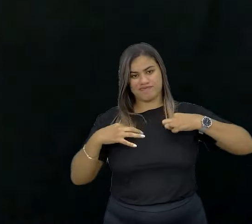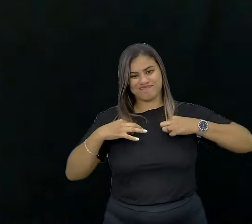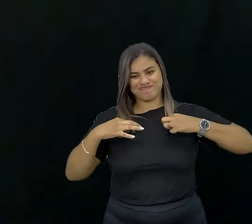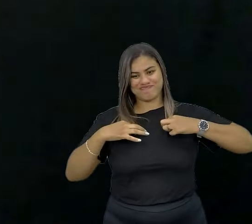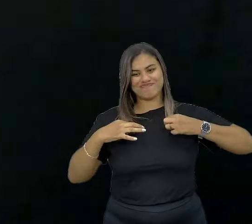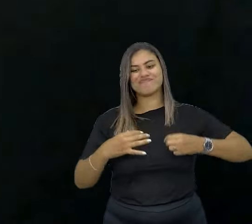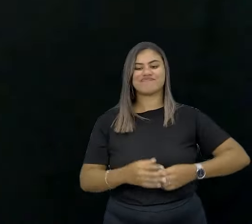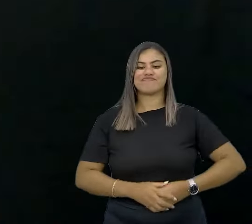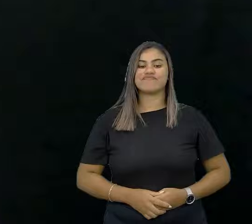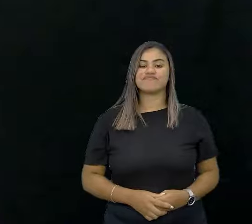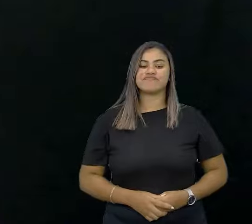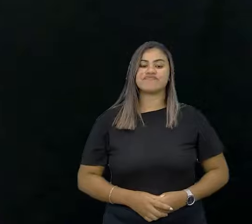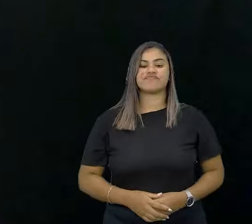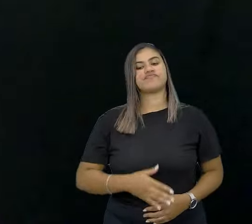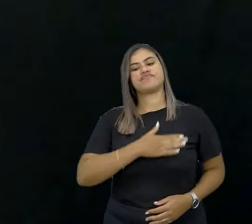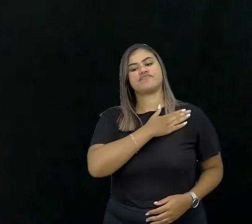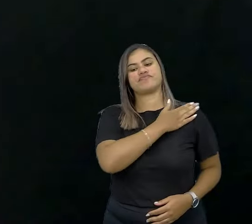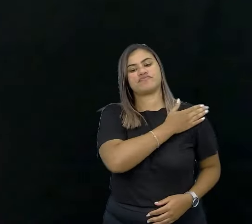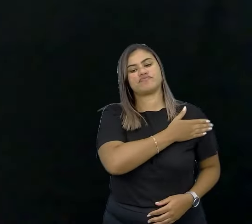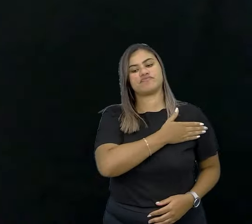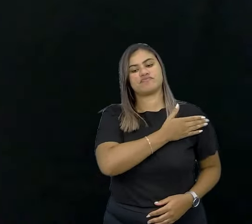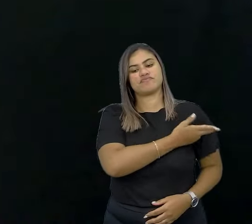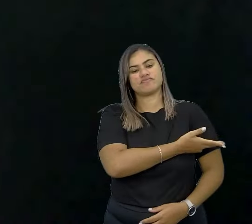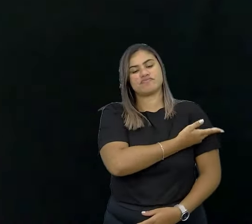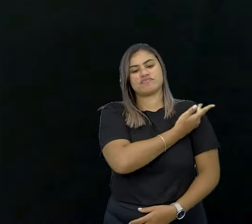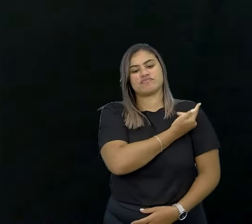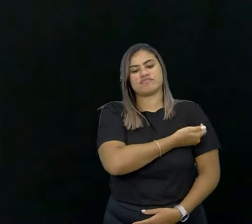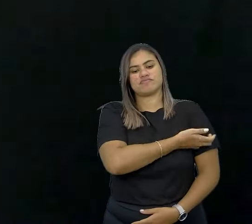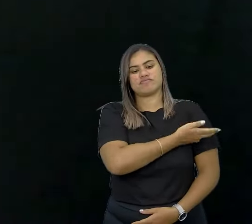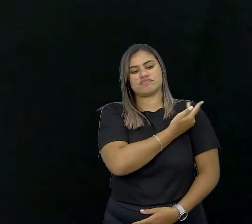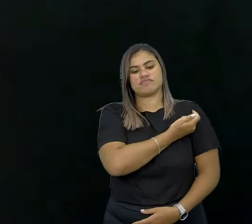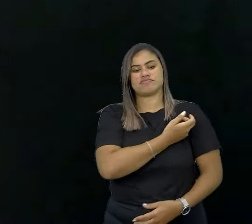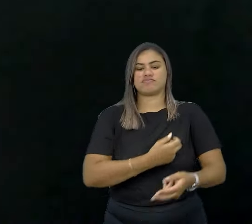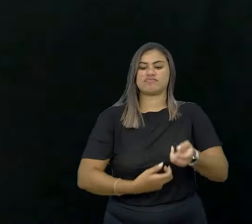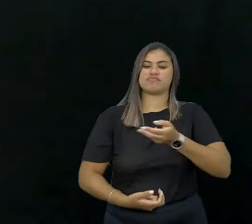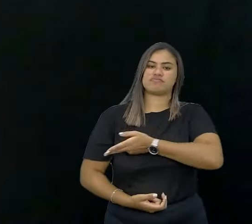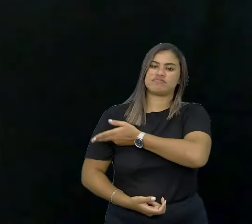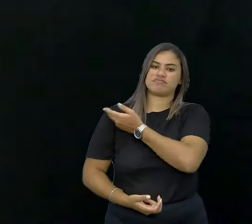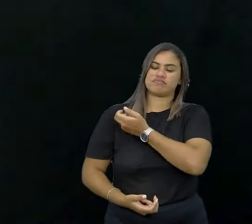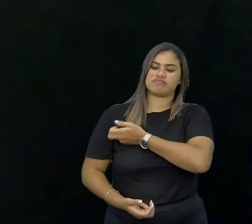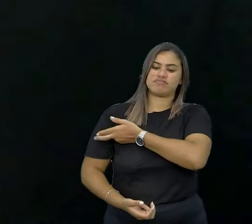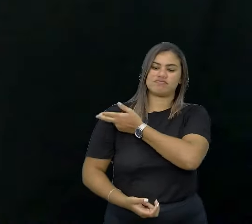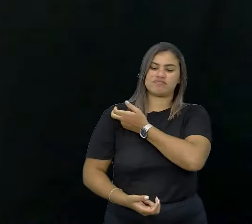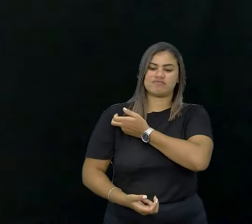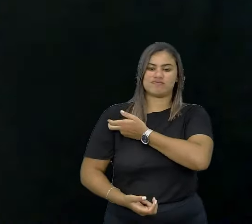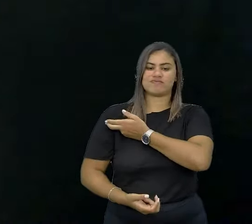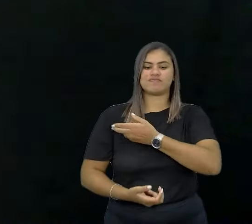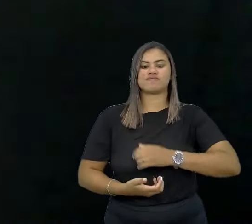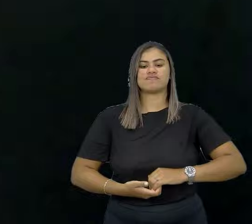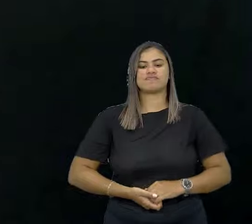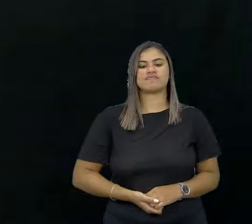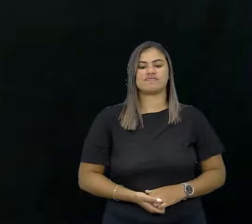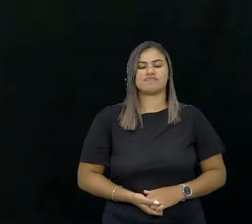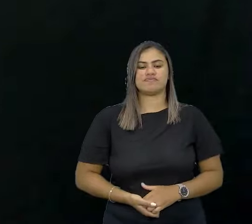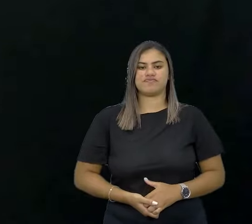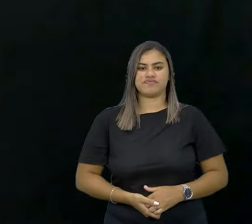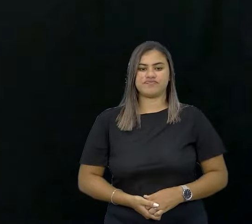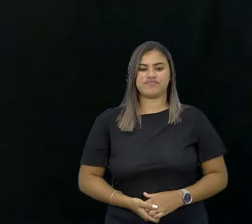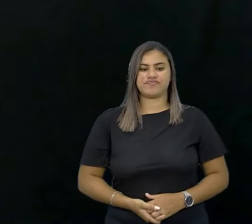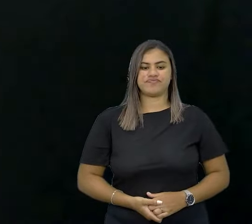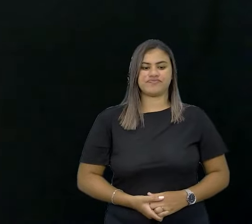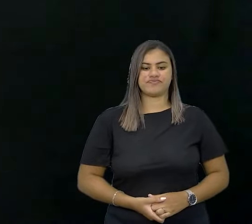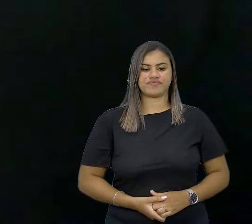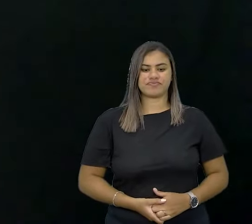no ombro eu tenho uma tatuagem, em cada ombro tem uma tatuagem no ombro e uma tatuagem no outro ombro,